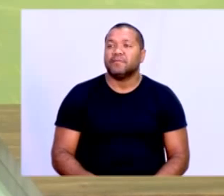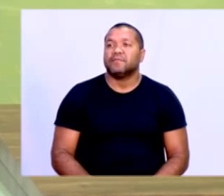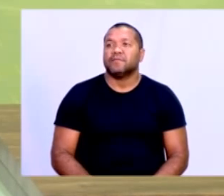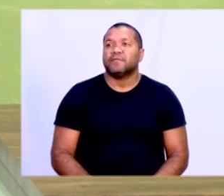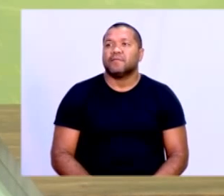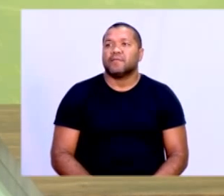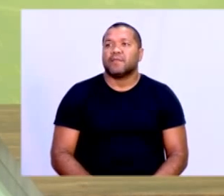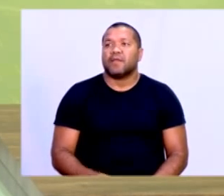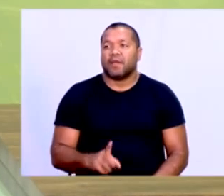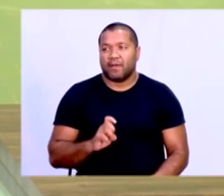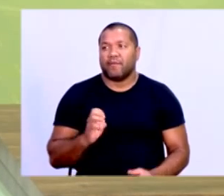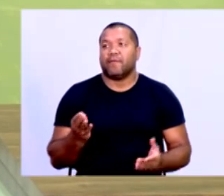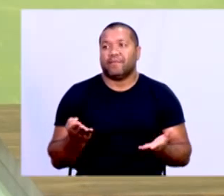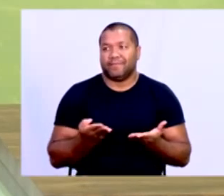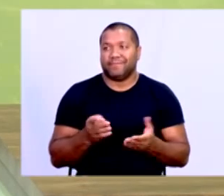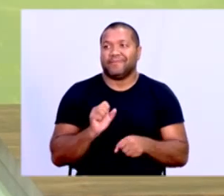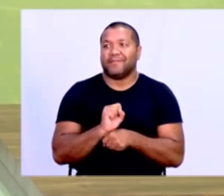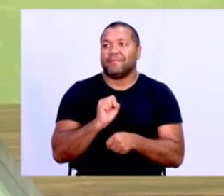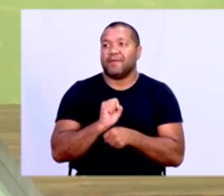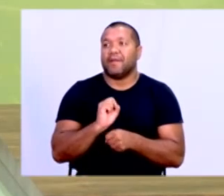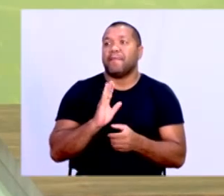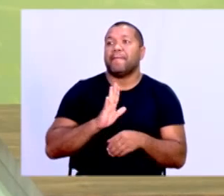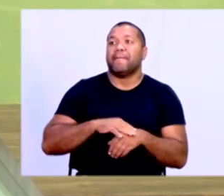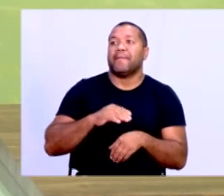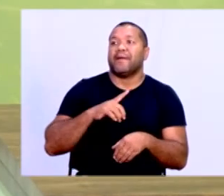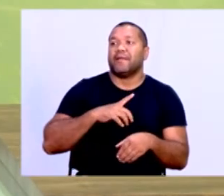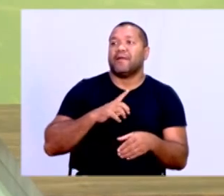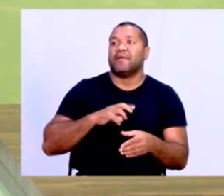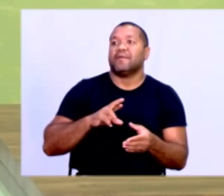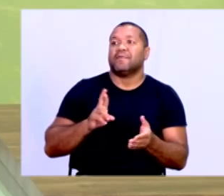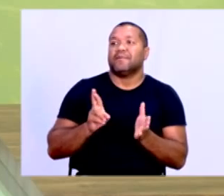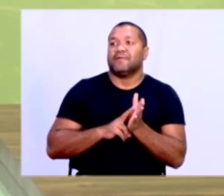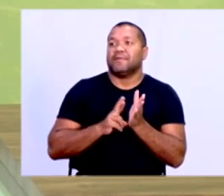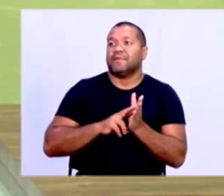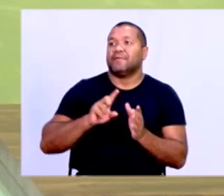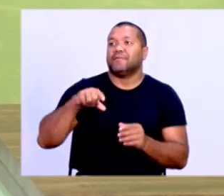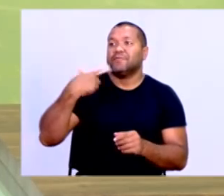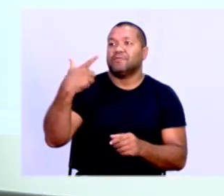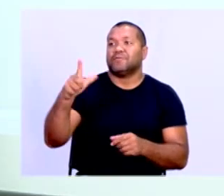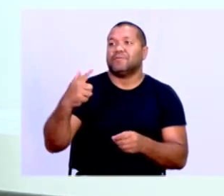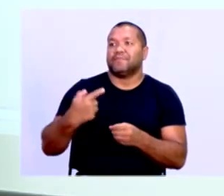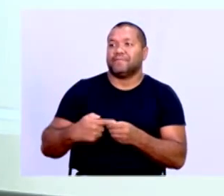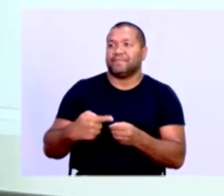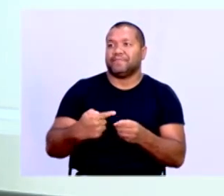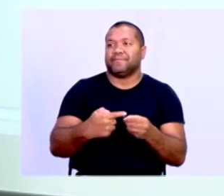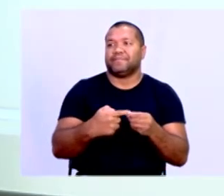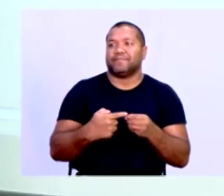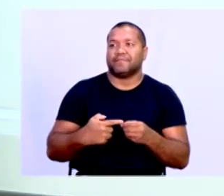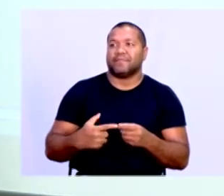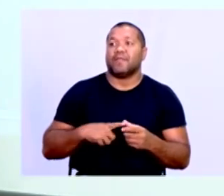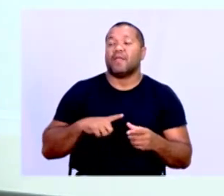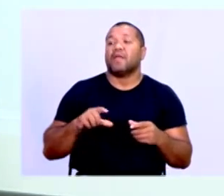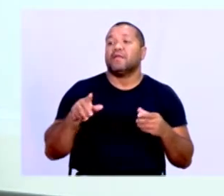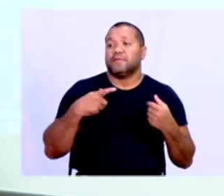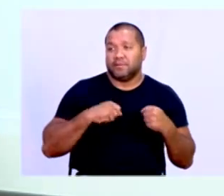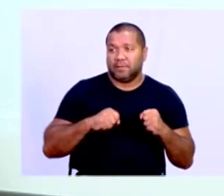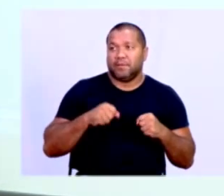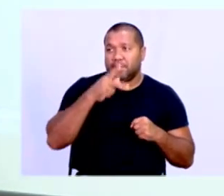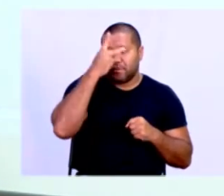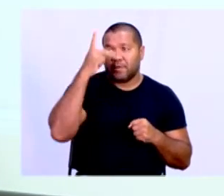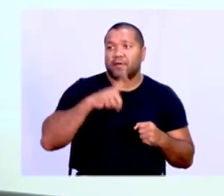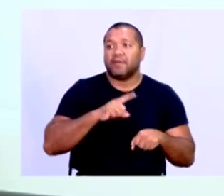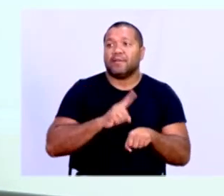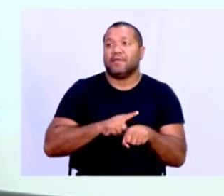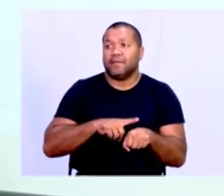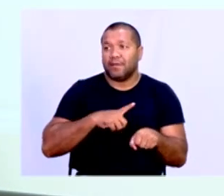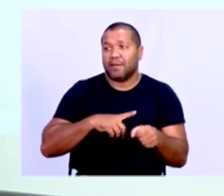E vamos aguardar mais algumas participações, né, dos demais polos. Isso mesmo, pessoal. Ainda dá tempo